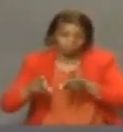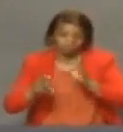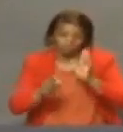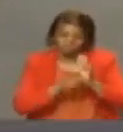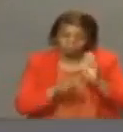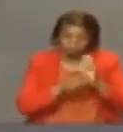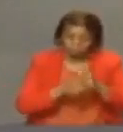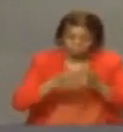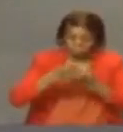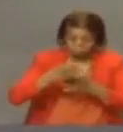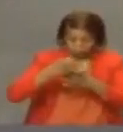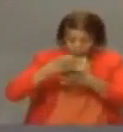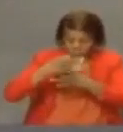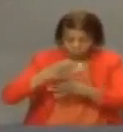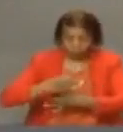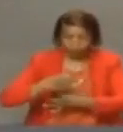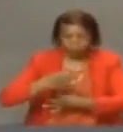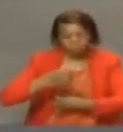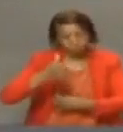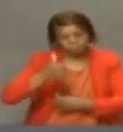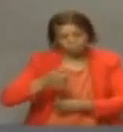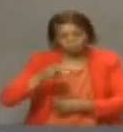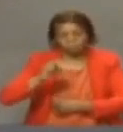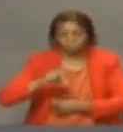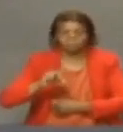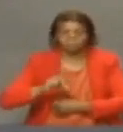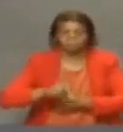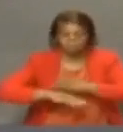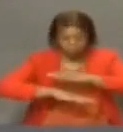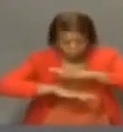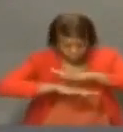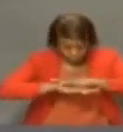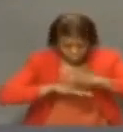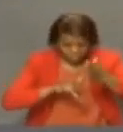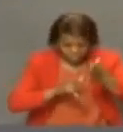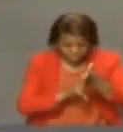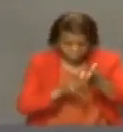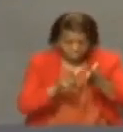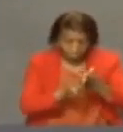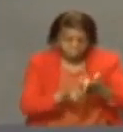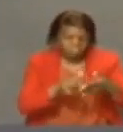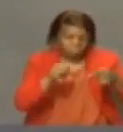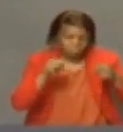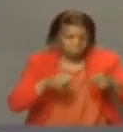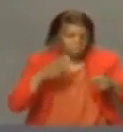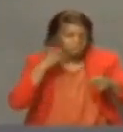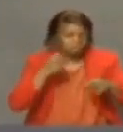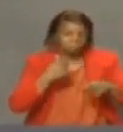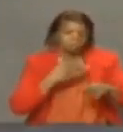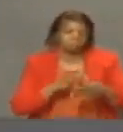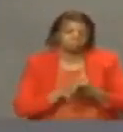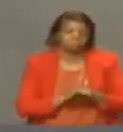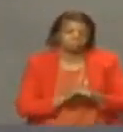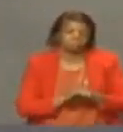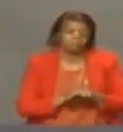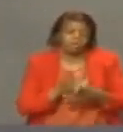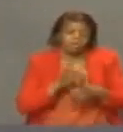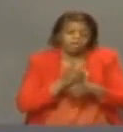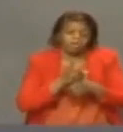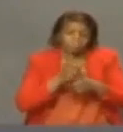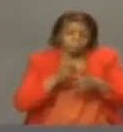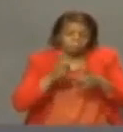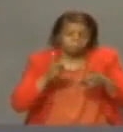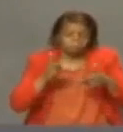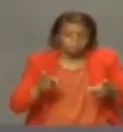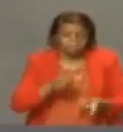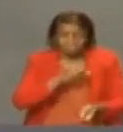que estiverem em vigor na altura não são as circunstâncias que nos obrigam a isso